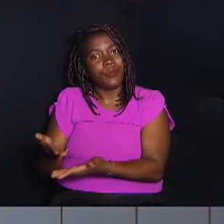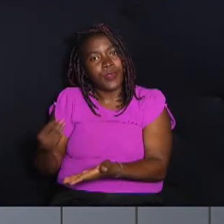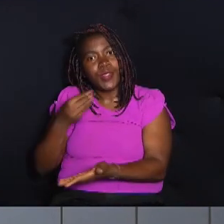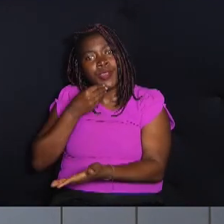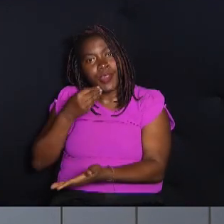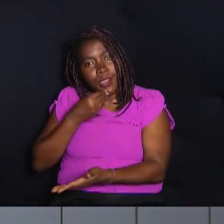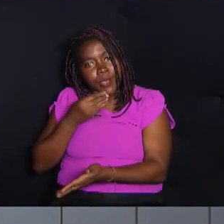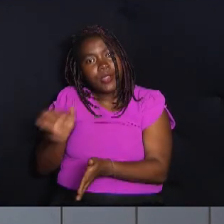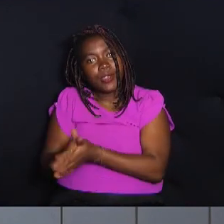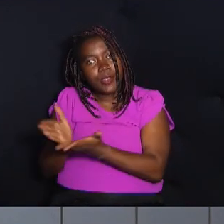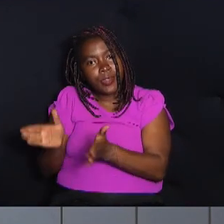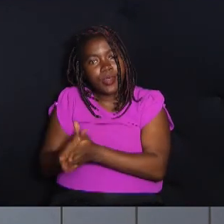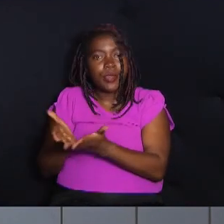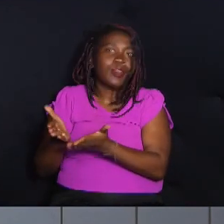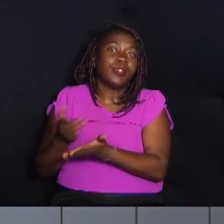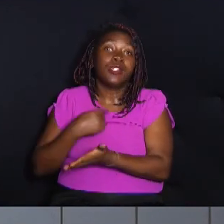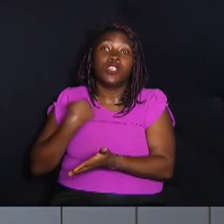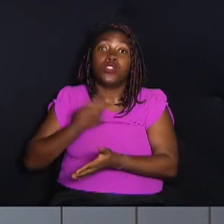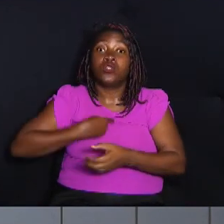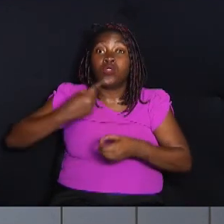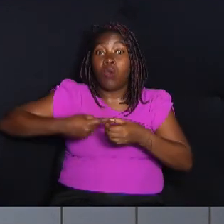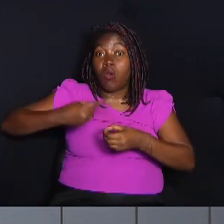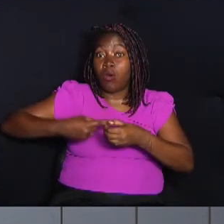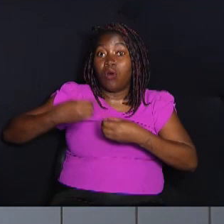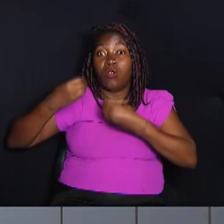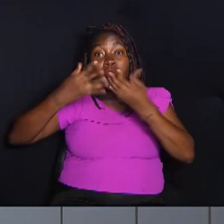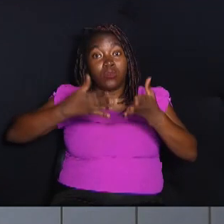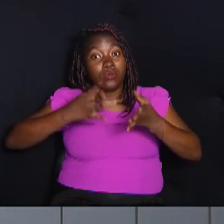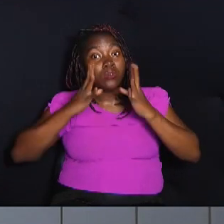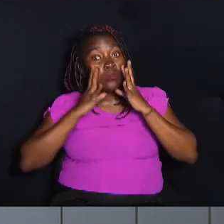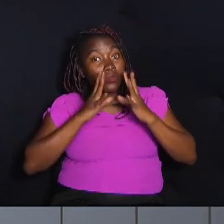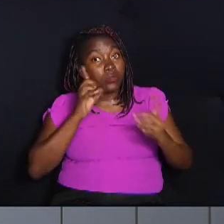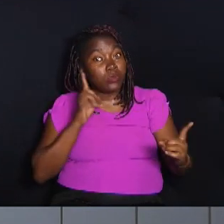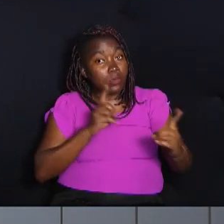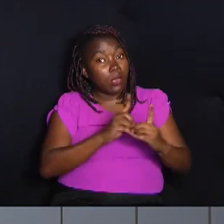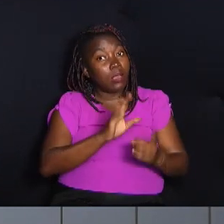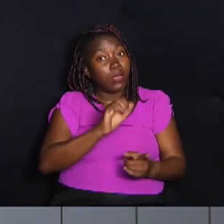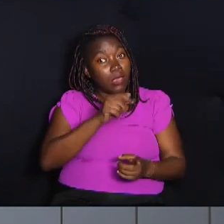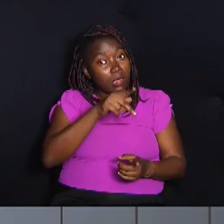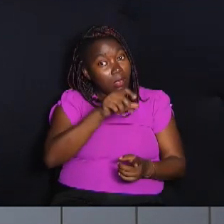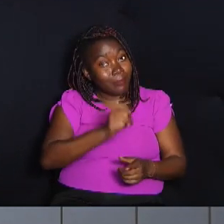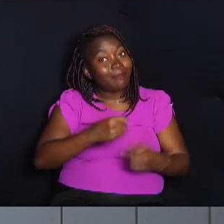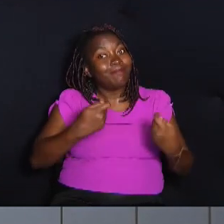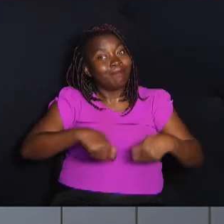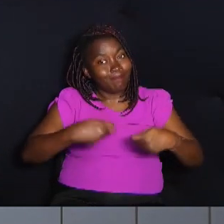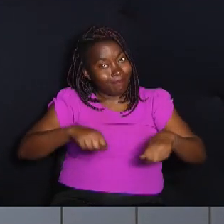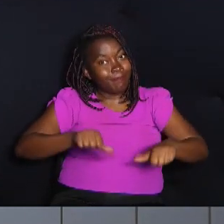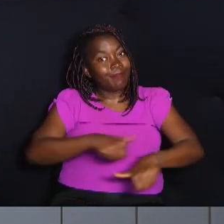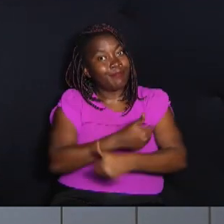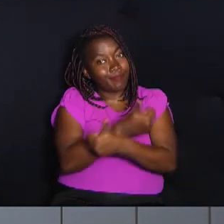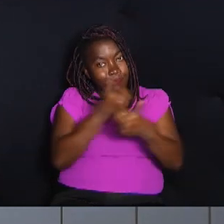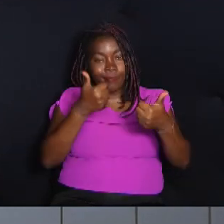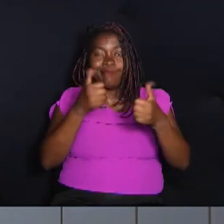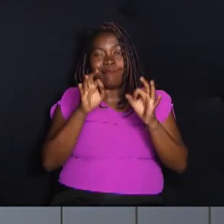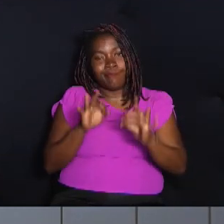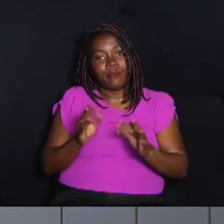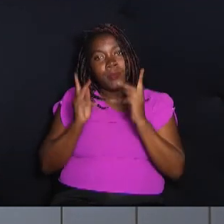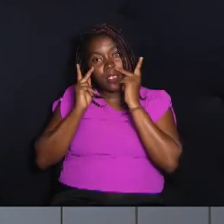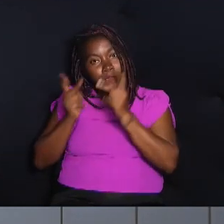vulnerável e a nossa cidade oferece o atendimento aos CAPs, precisa melhorar, sem dúvida, eu tenho visitado inclusive,